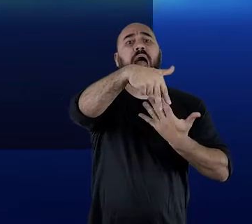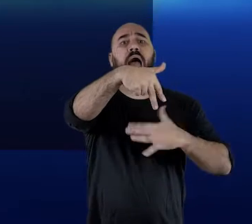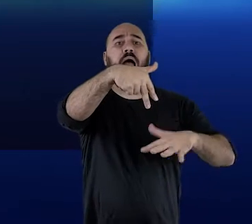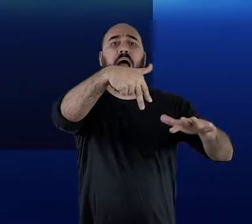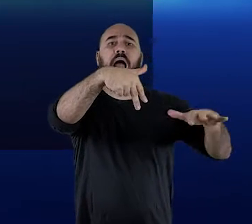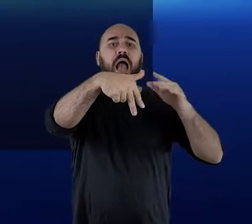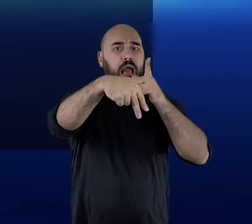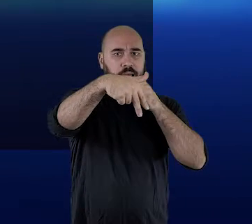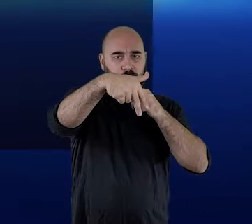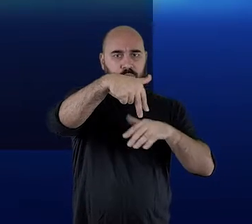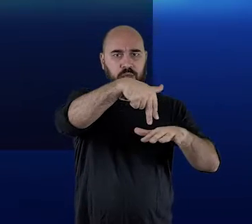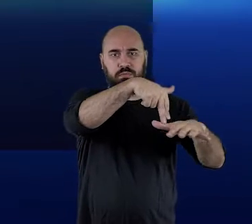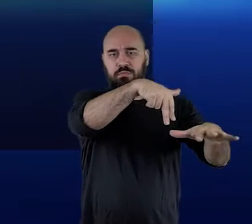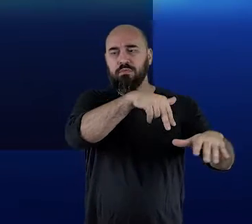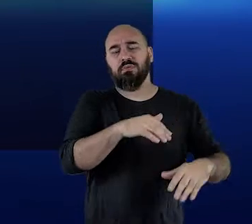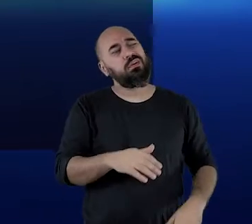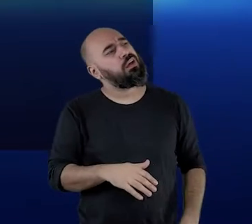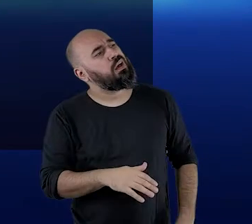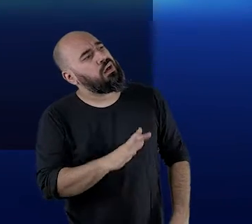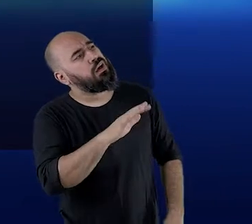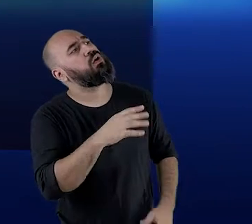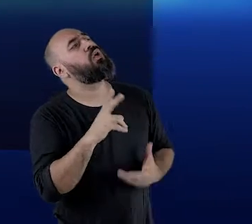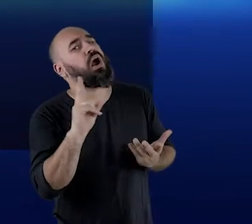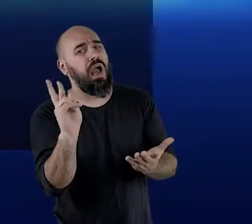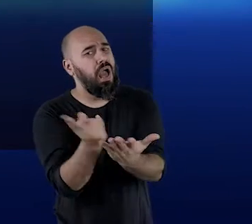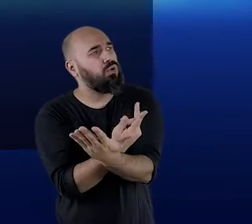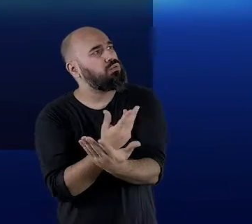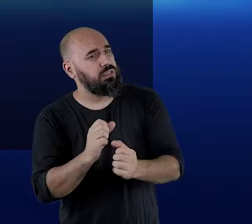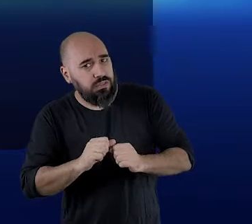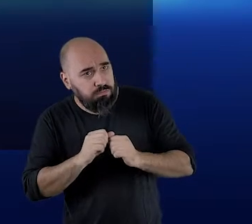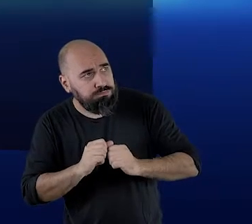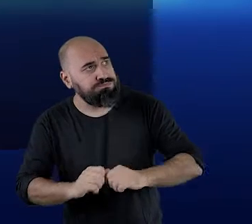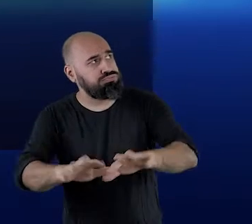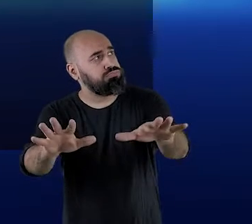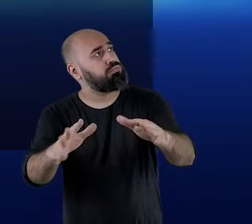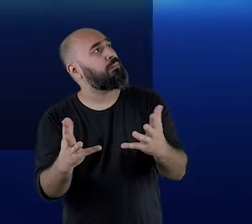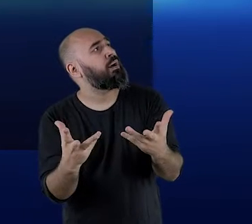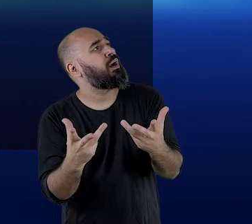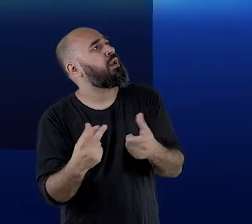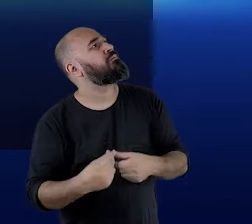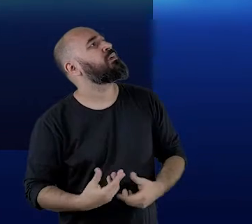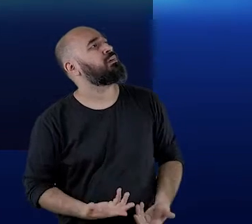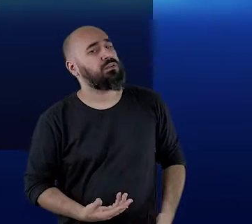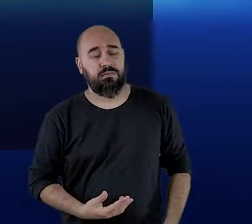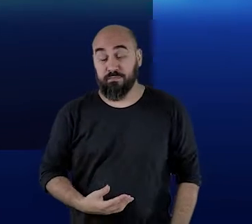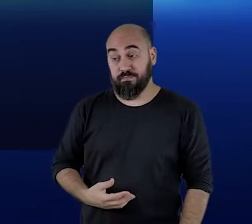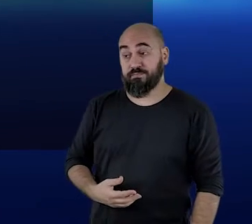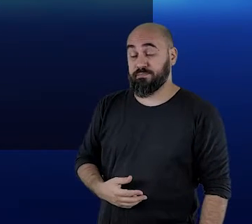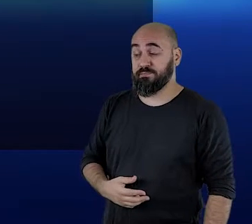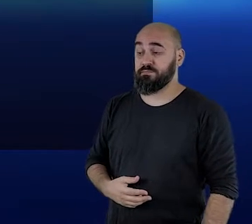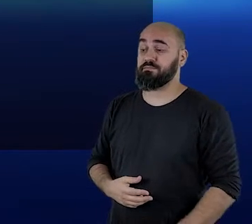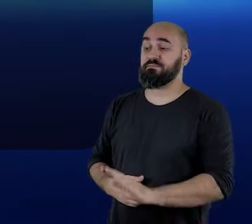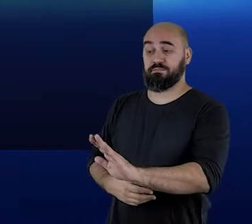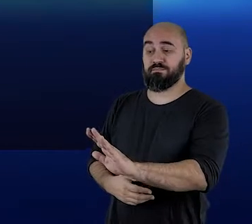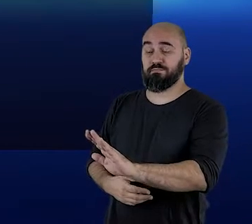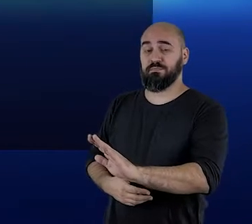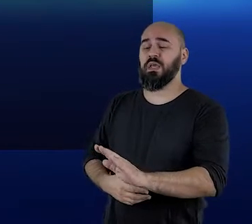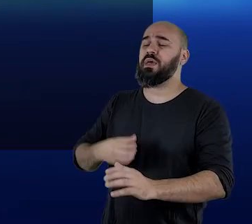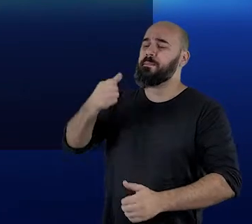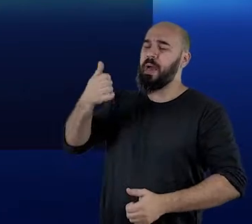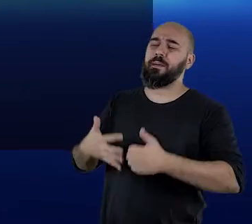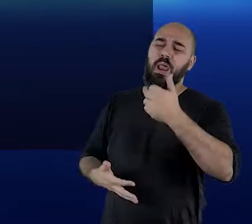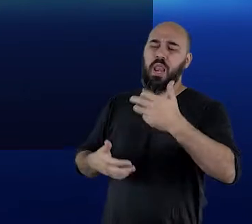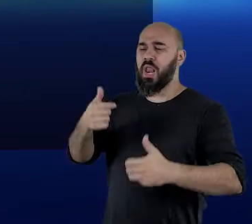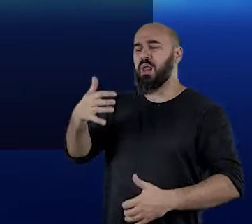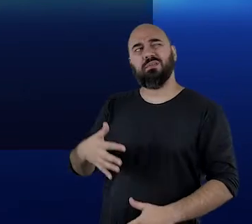quando se cumprirão estas maravilhas? Versículo 8 diz assim: eu ouvi, porém não